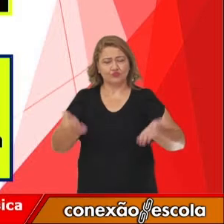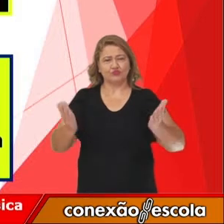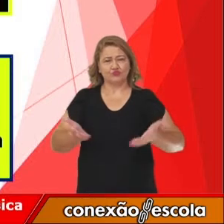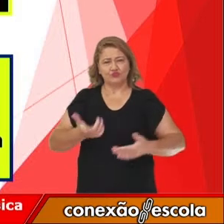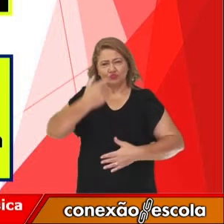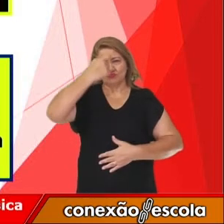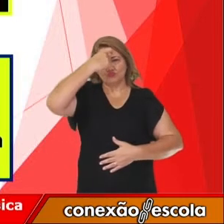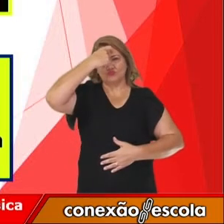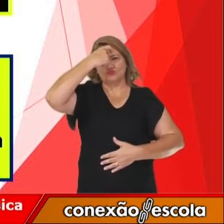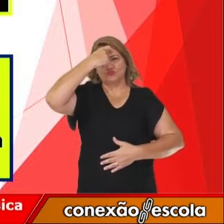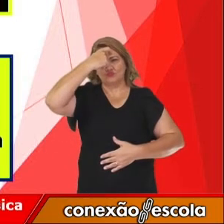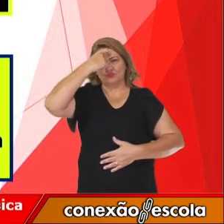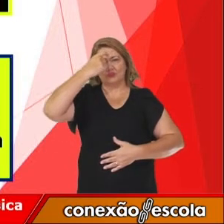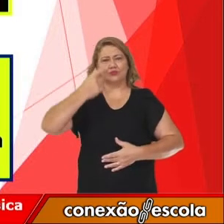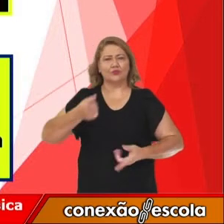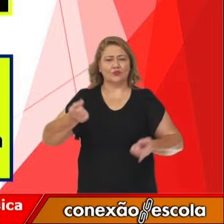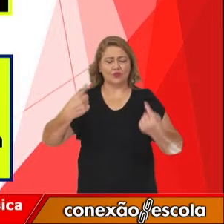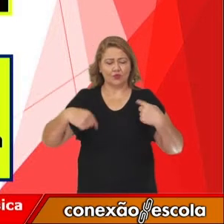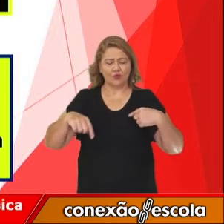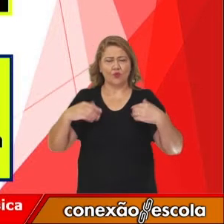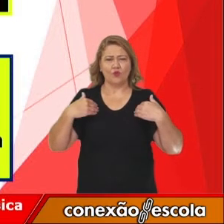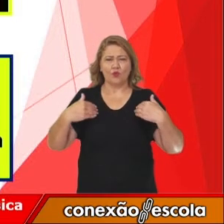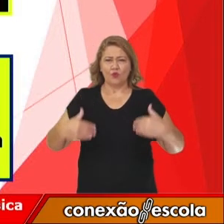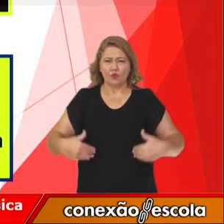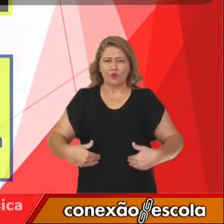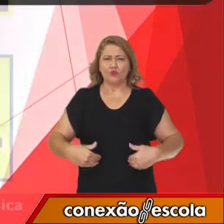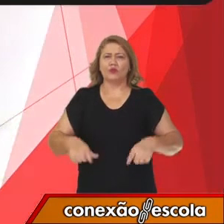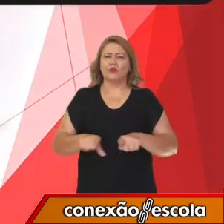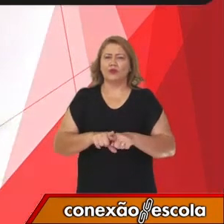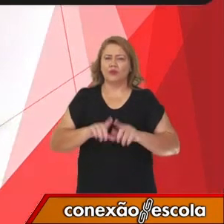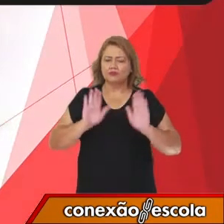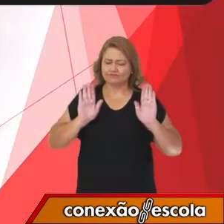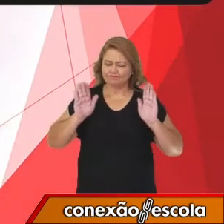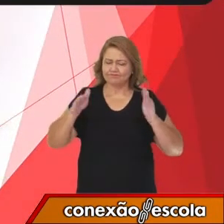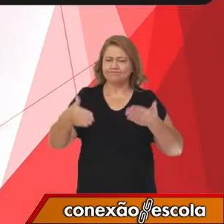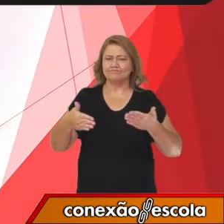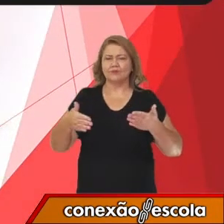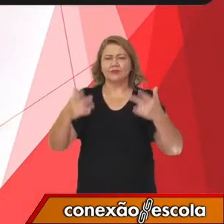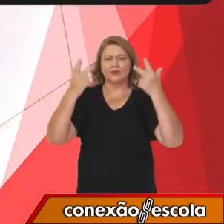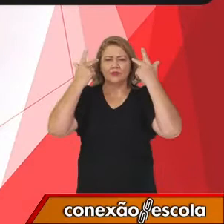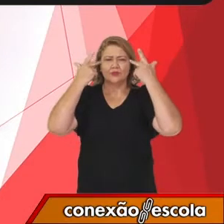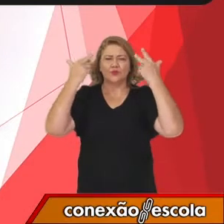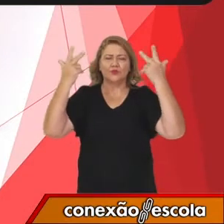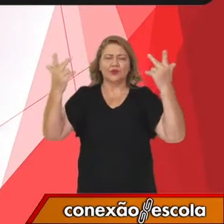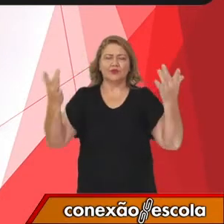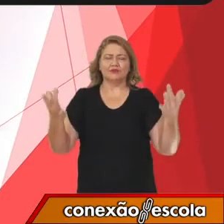consciência corporal a concentração EA tranquilidade